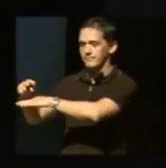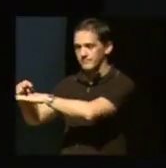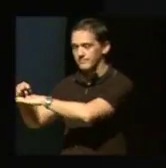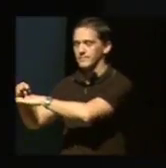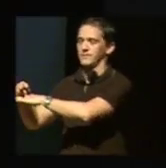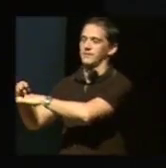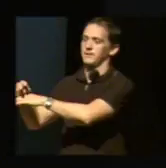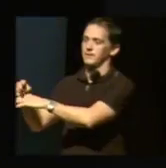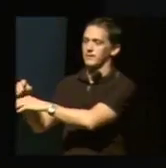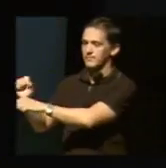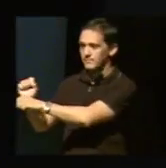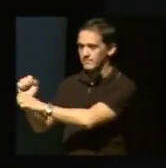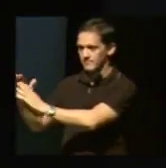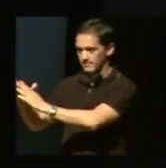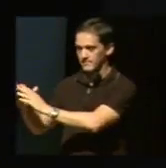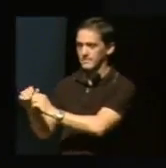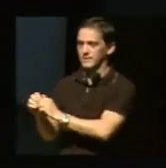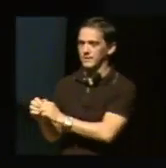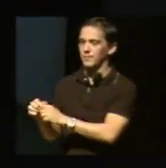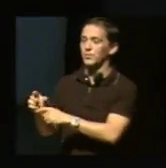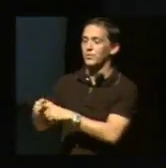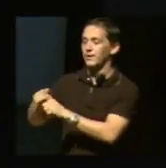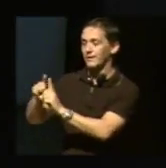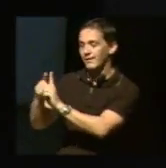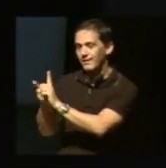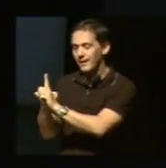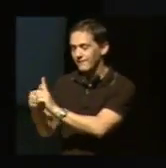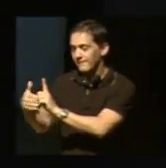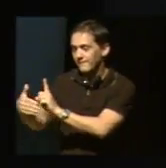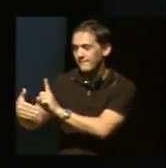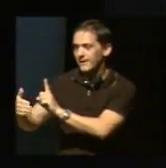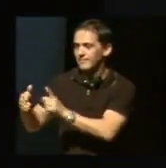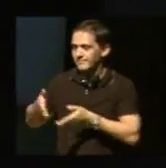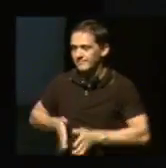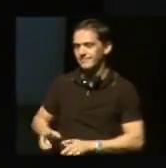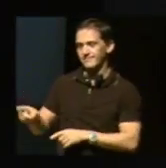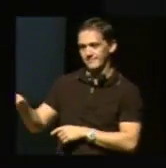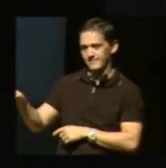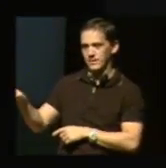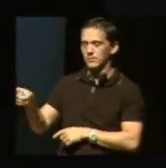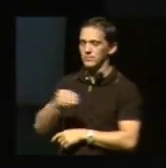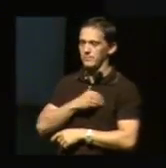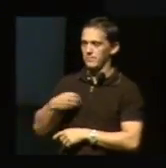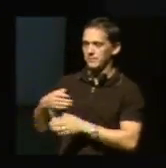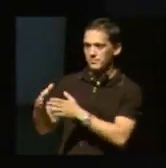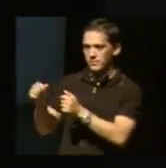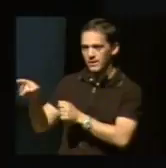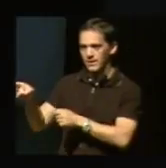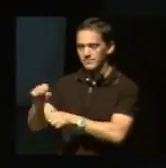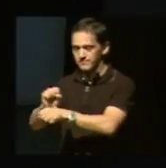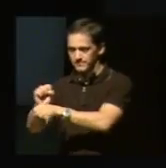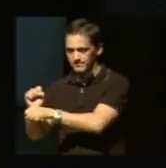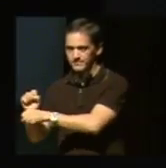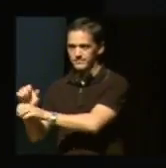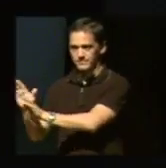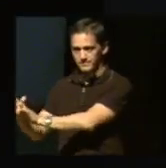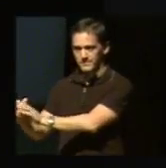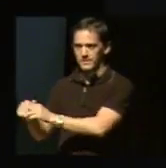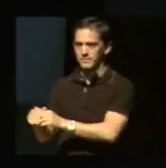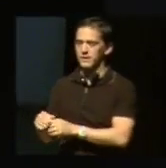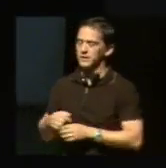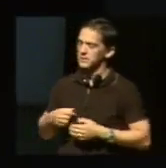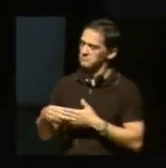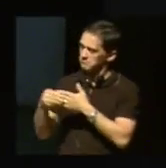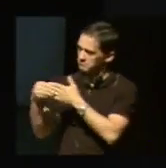receber, para ter um nenê agora dentro dos próximos dias. Então o médico pediu para ela repousar, mas eu quero aqui homenagear ela, que